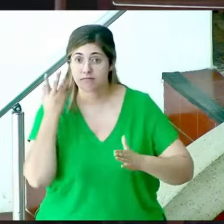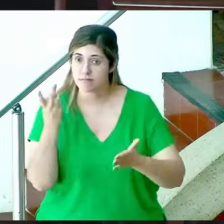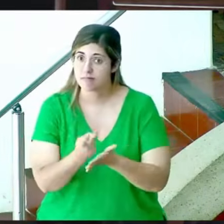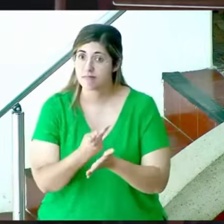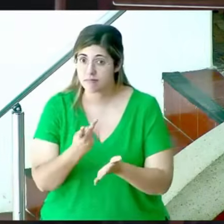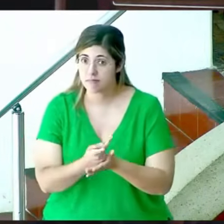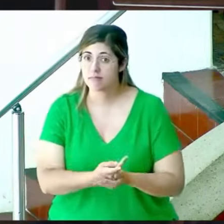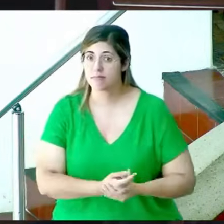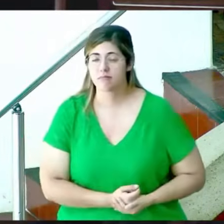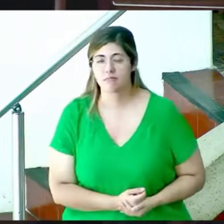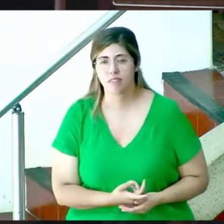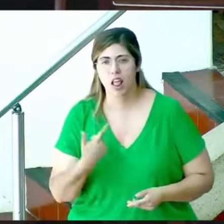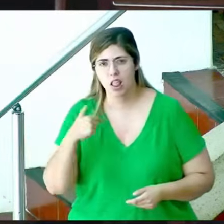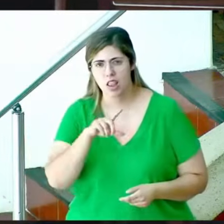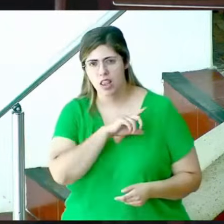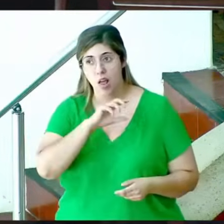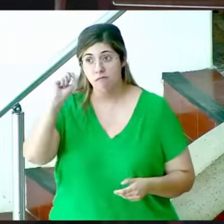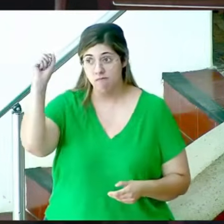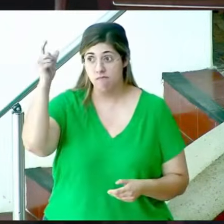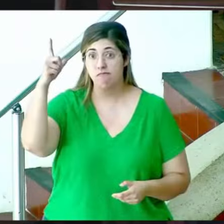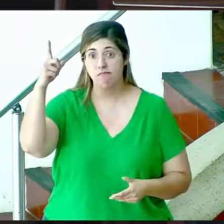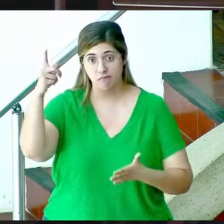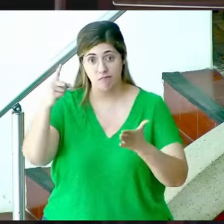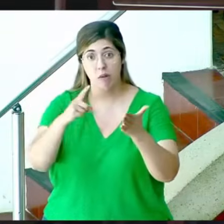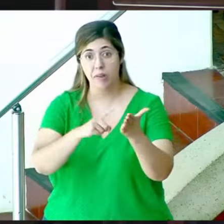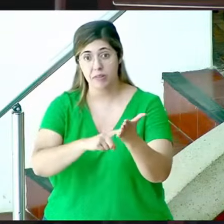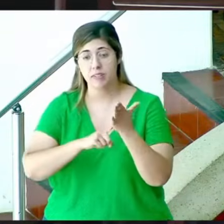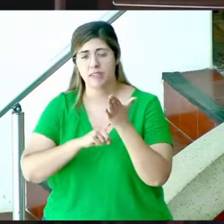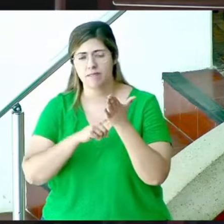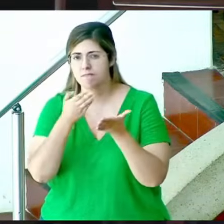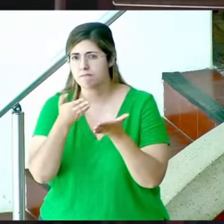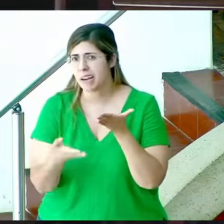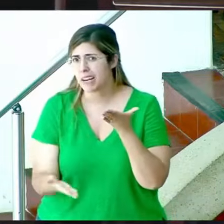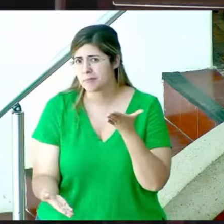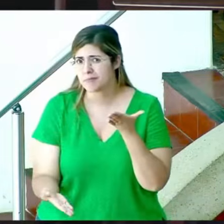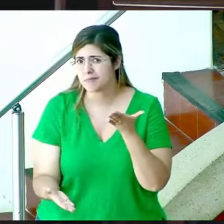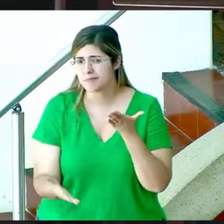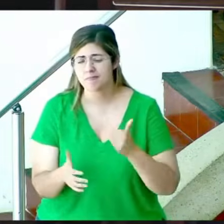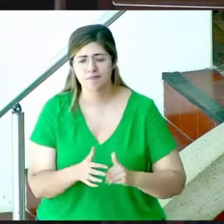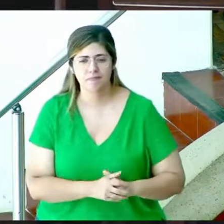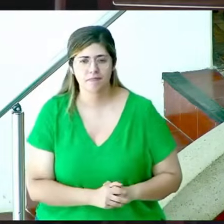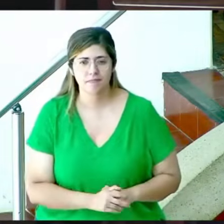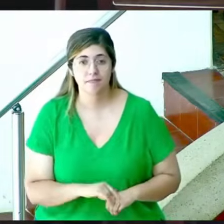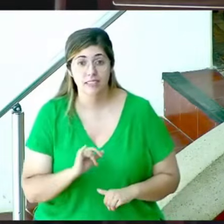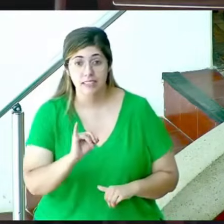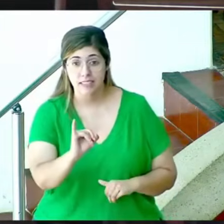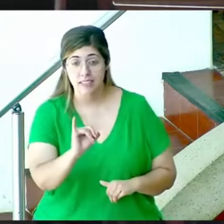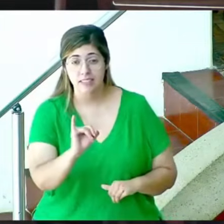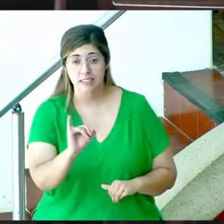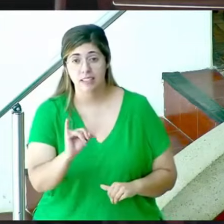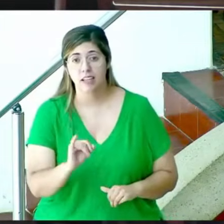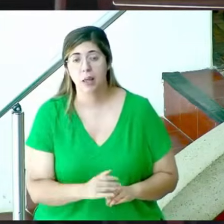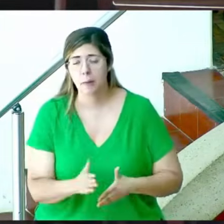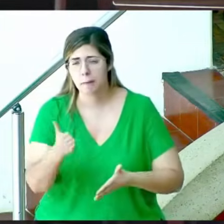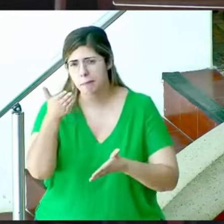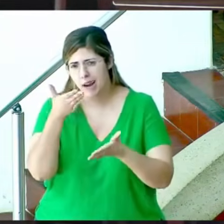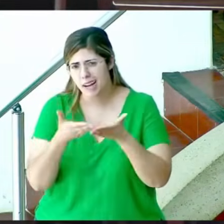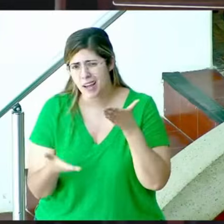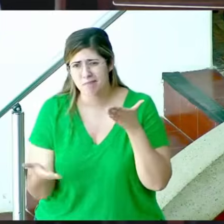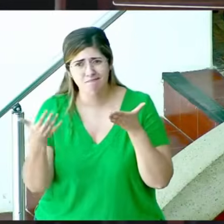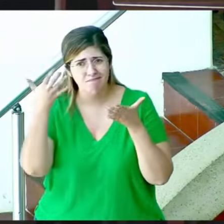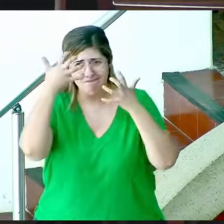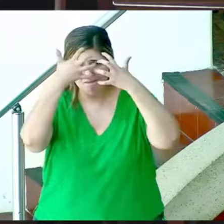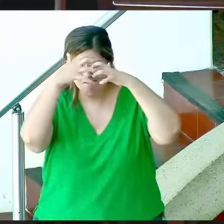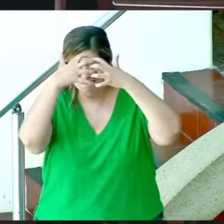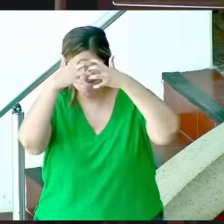nos perdemos dessa lucidez, não estamos lúcidos. Se nós perdemos a lucidez, olha, Senhor, o Senhor